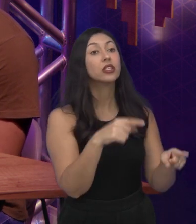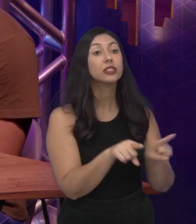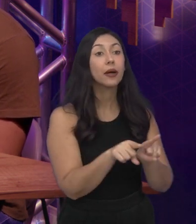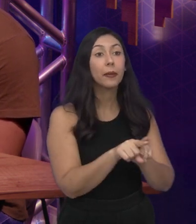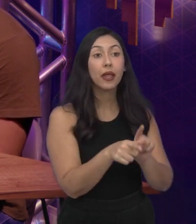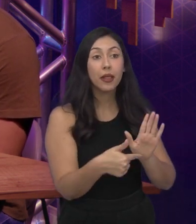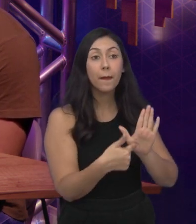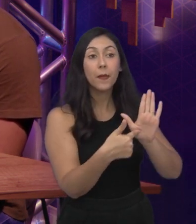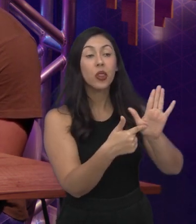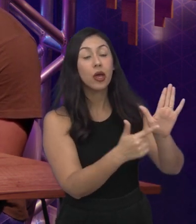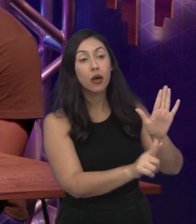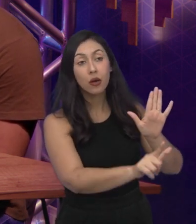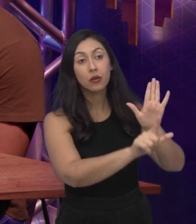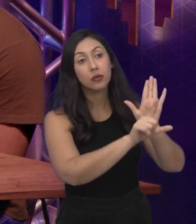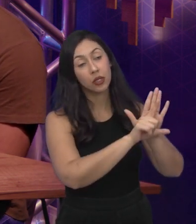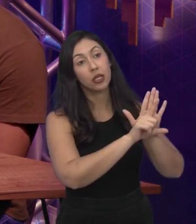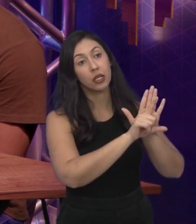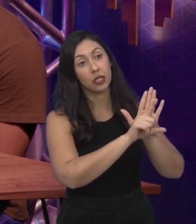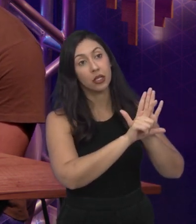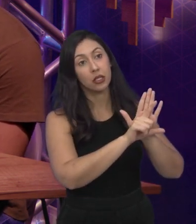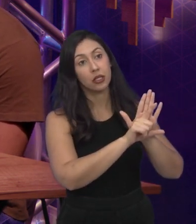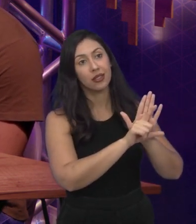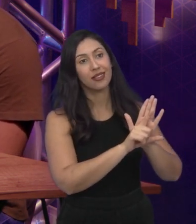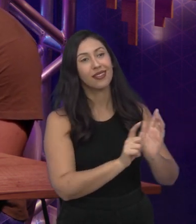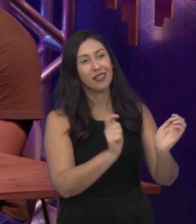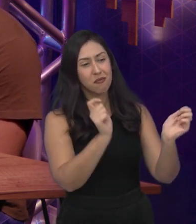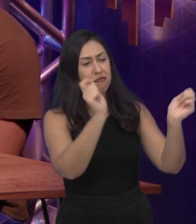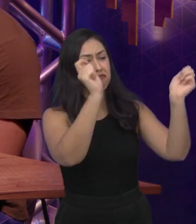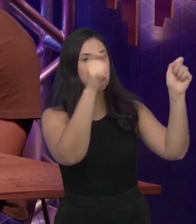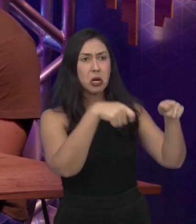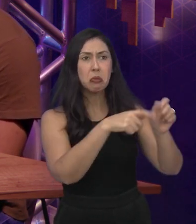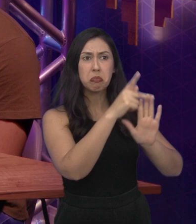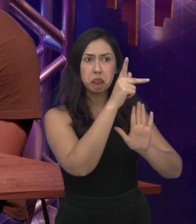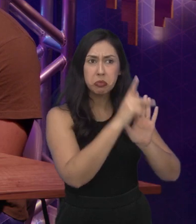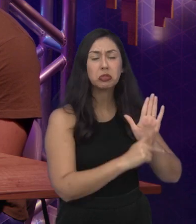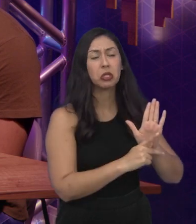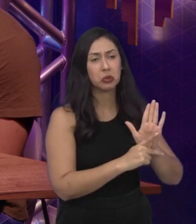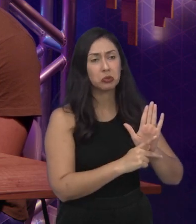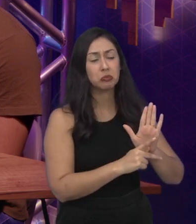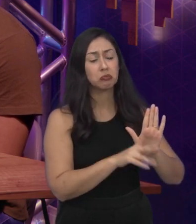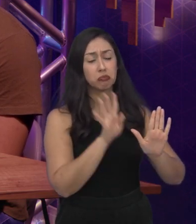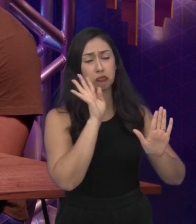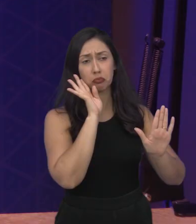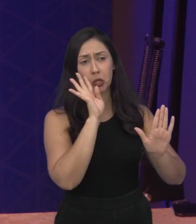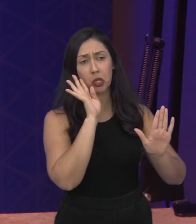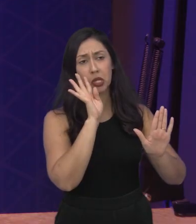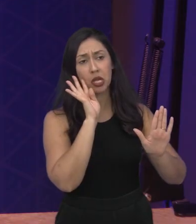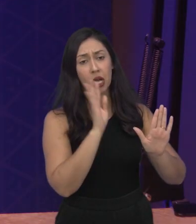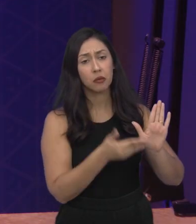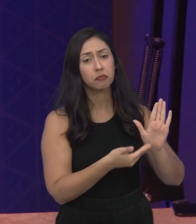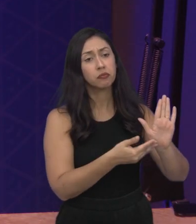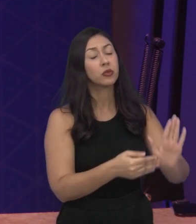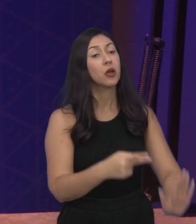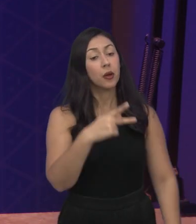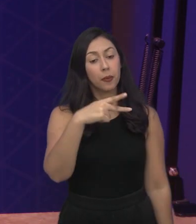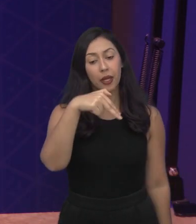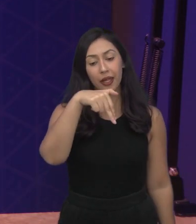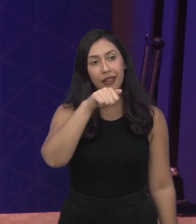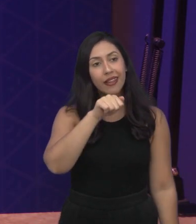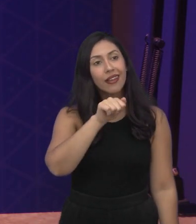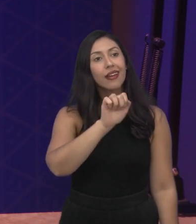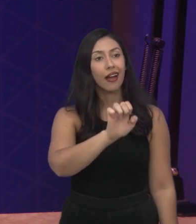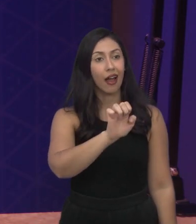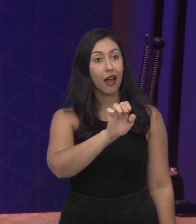Só para citar mais uma lei, né, que tornou possível mais um projeto que também é bem bacana, é o Programa Nacional